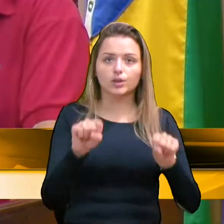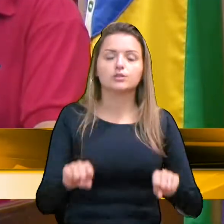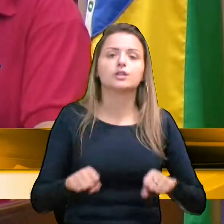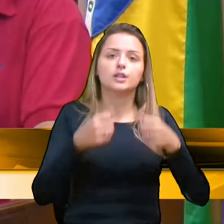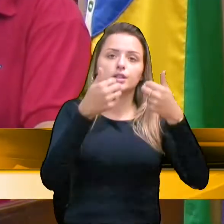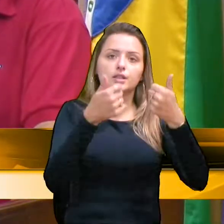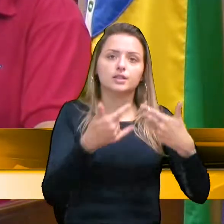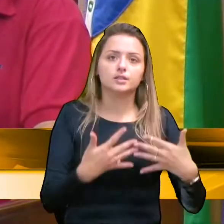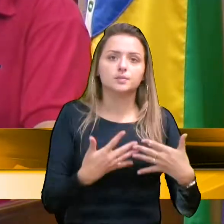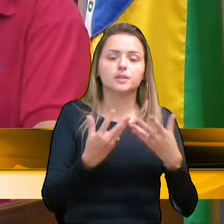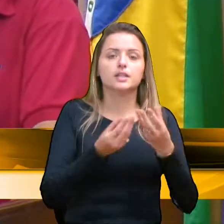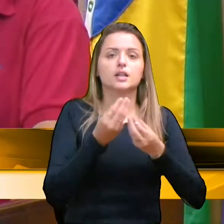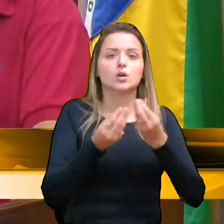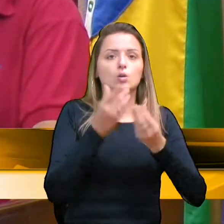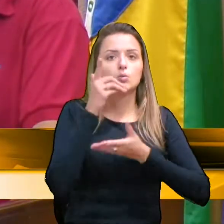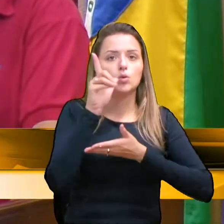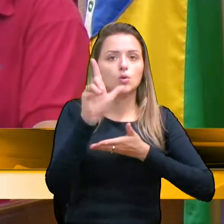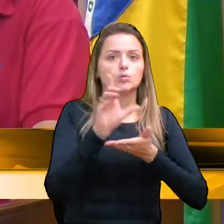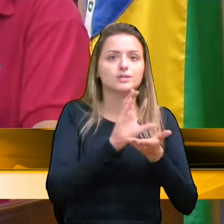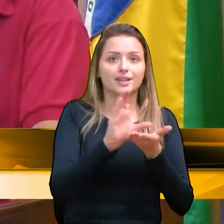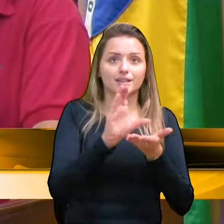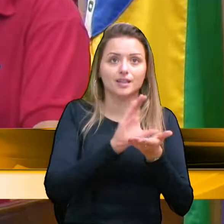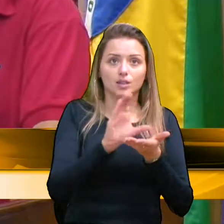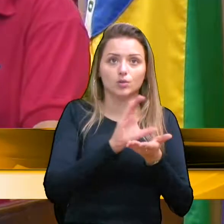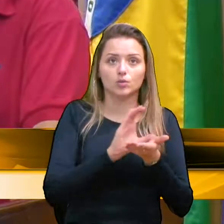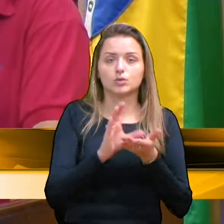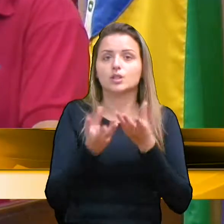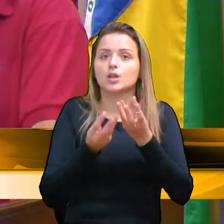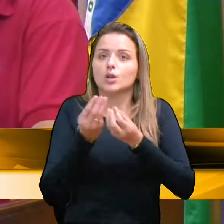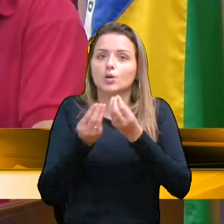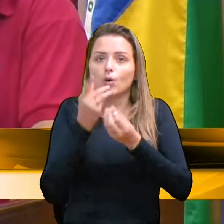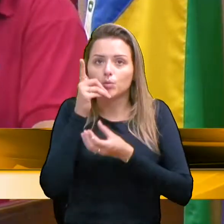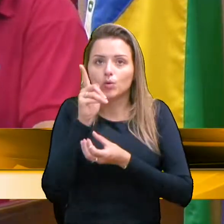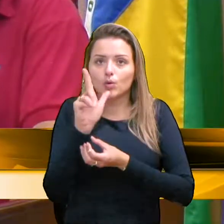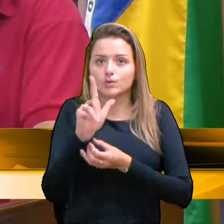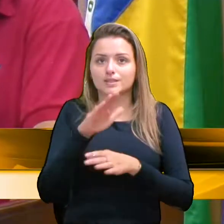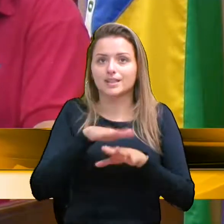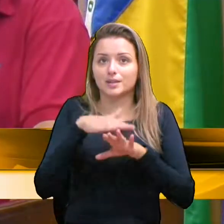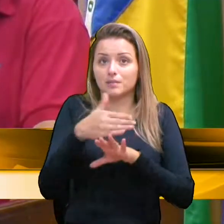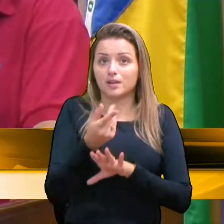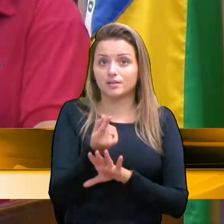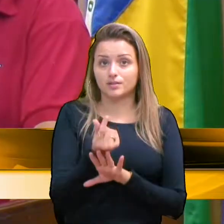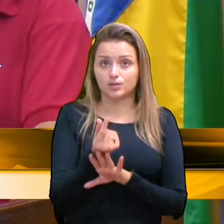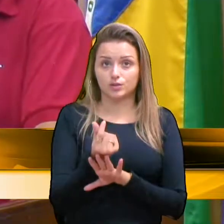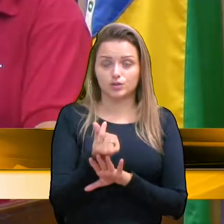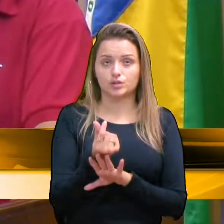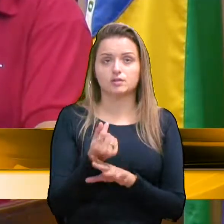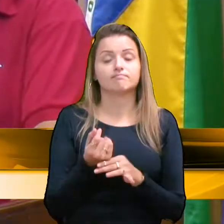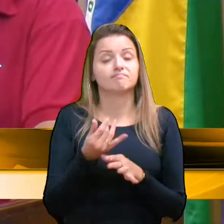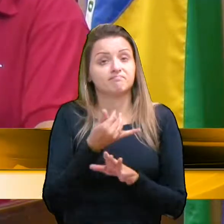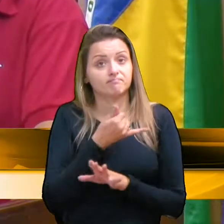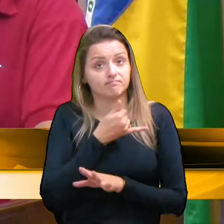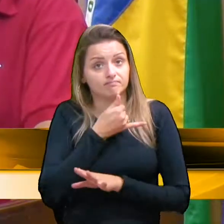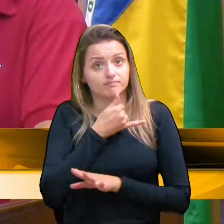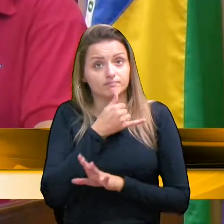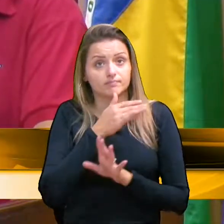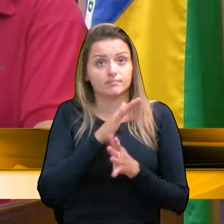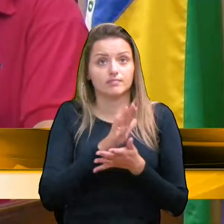também ampliando os horizontes do povo de Caxias quanto à captação de recursos. Infelizmente, convidamos